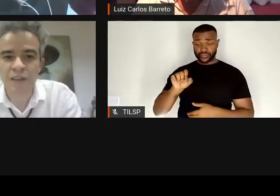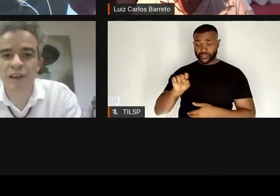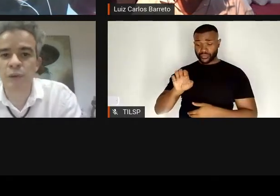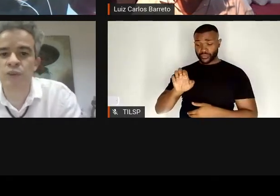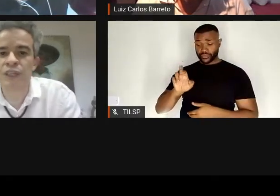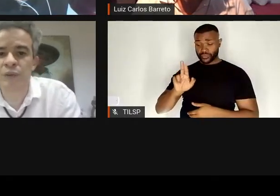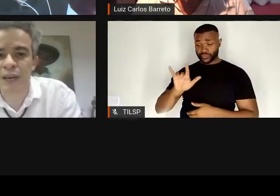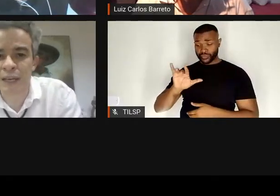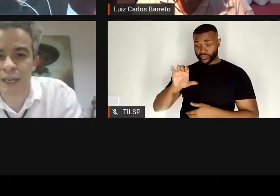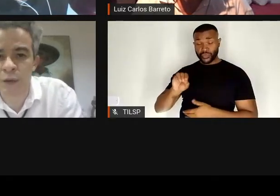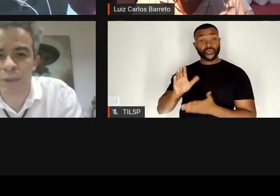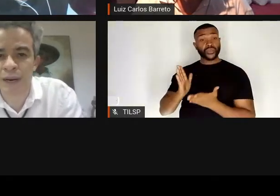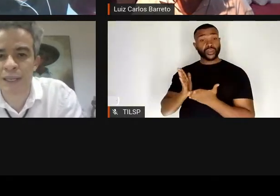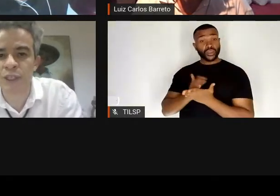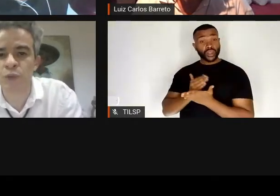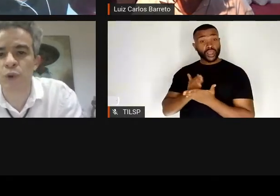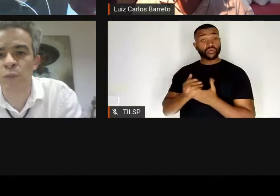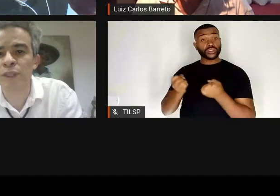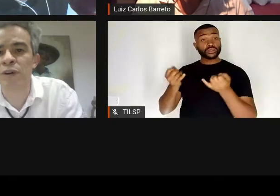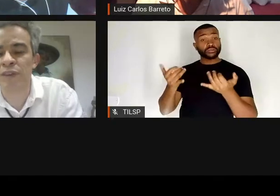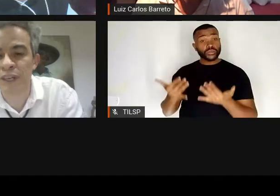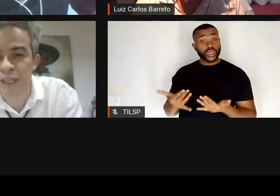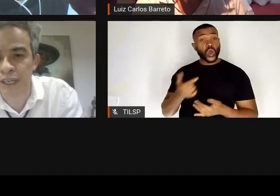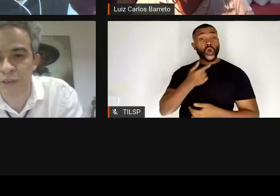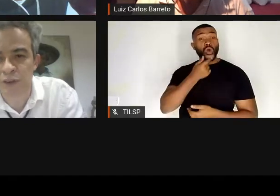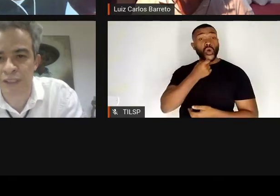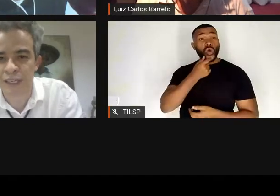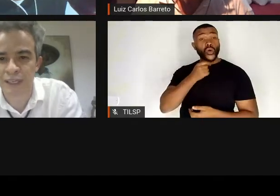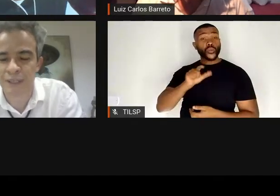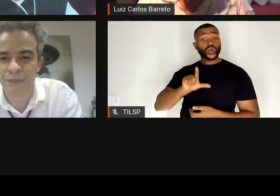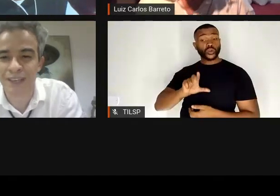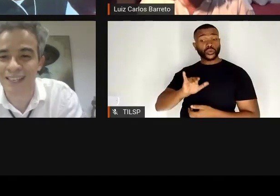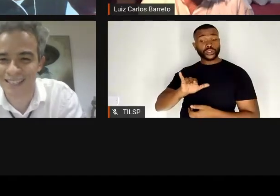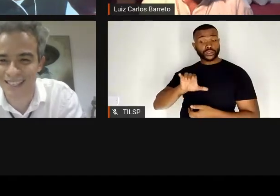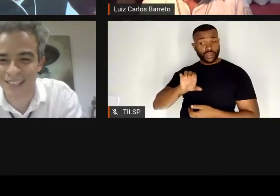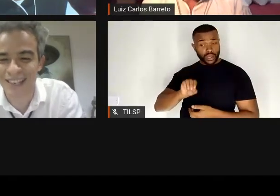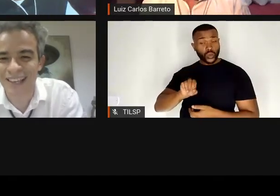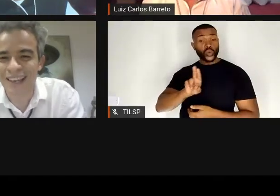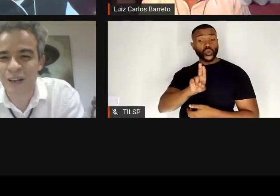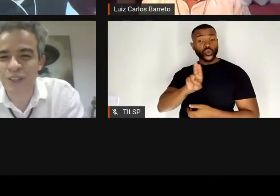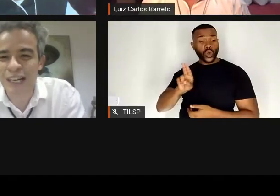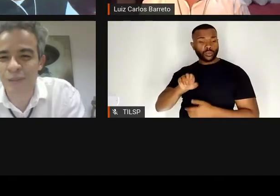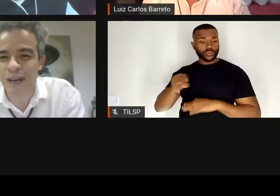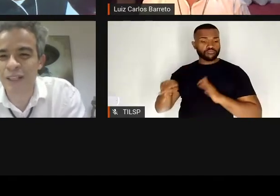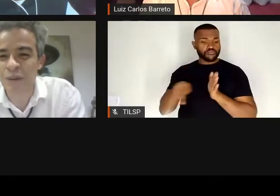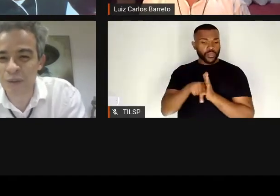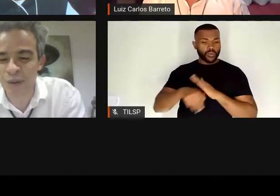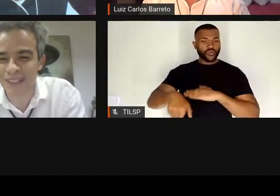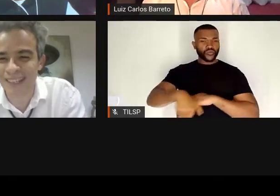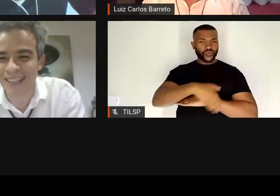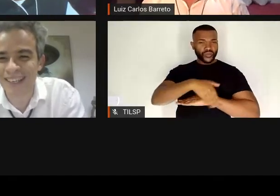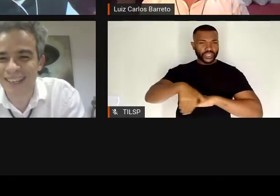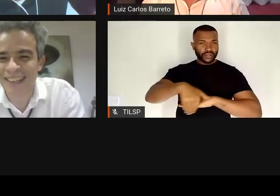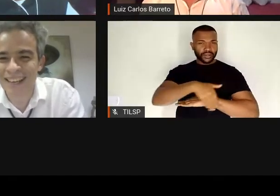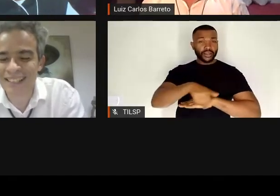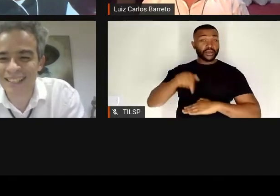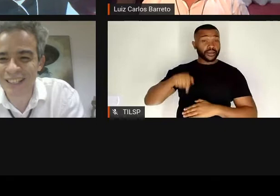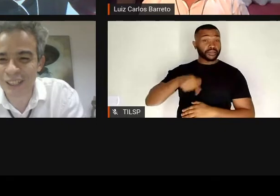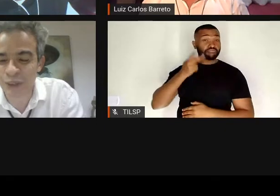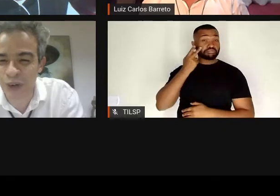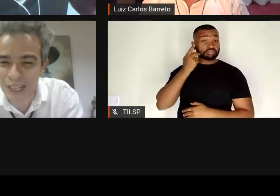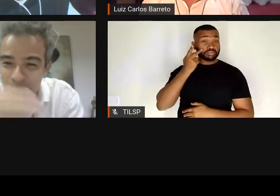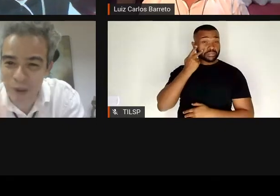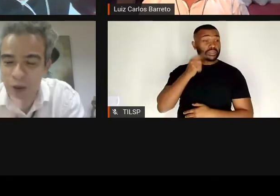dizendo, Sérgio, né, que este livro revela um Luciano Carneiro para além de um nome de uma avenida aqui em Fortaleza. E que